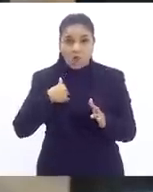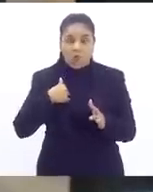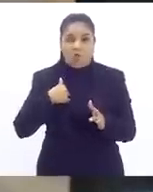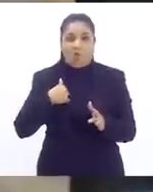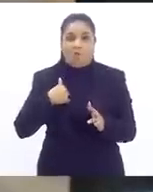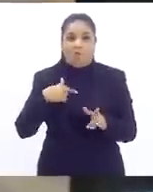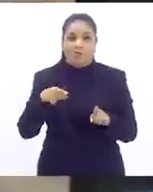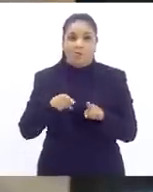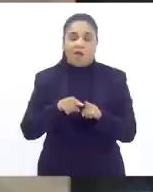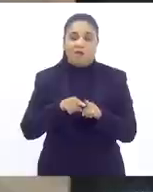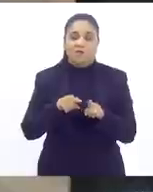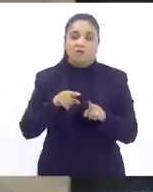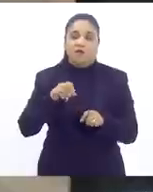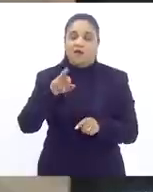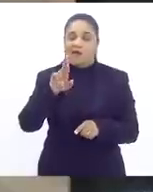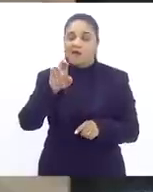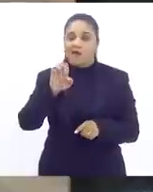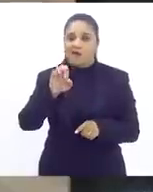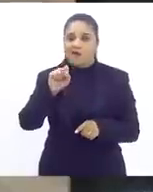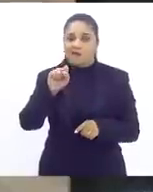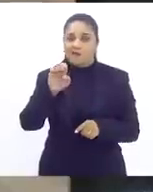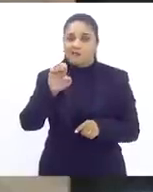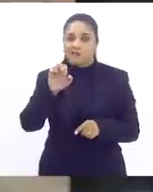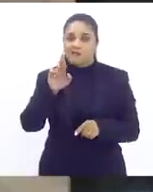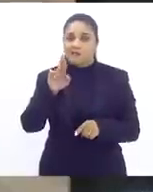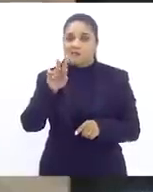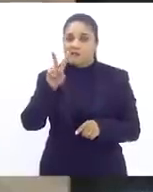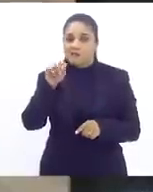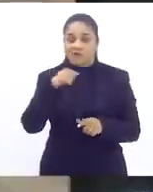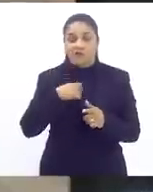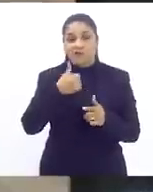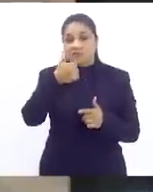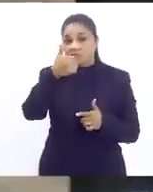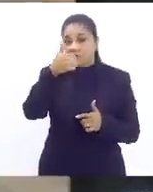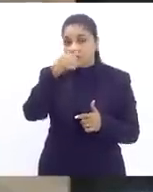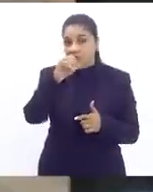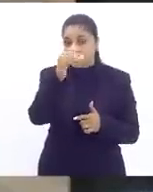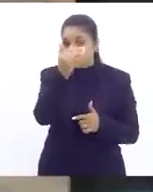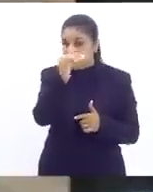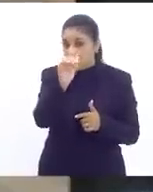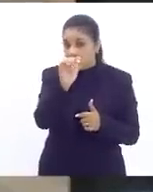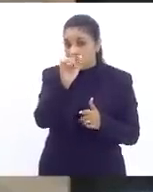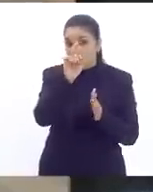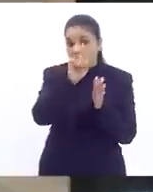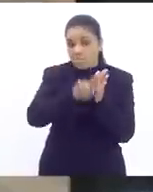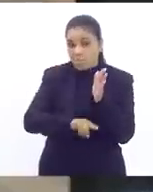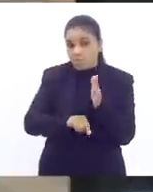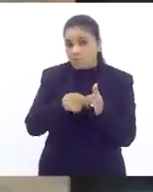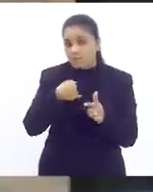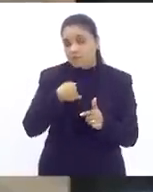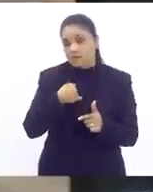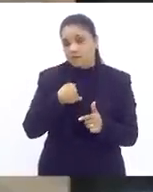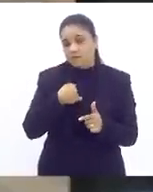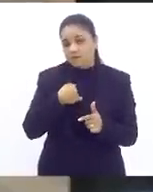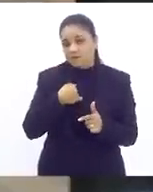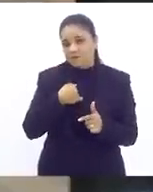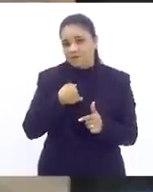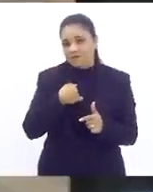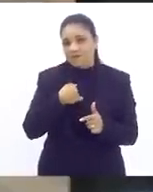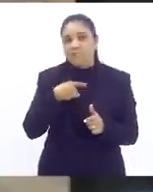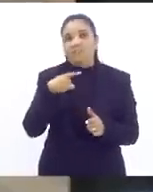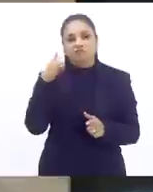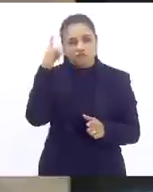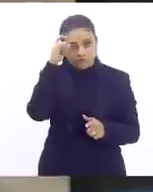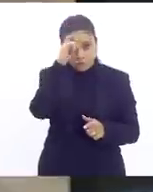Portugal que ainda está na ativa 10,5% e não temos problema de saúde e eles têm aí um Calvário de